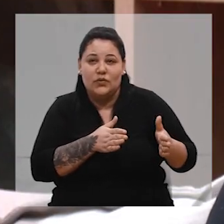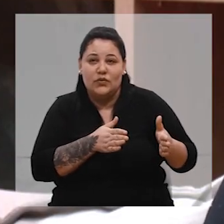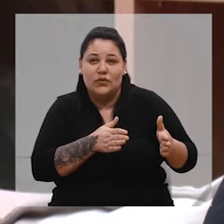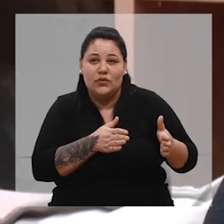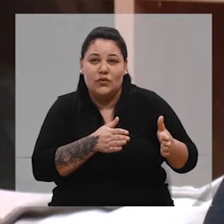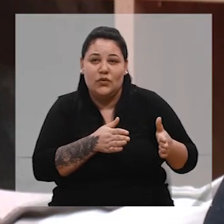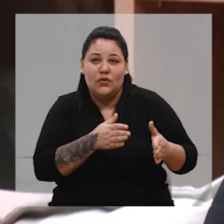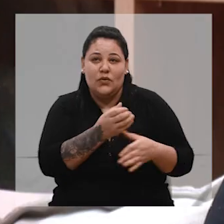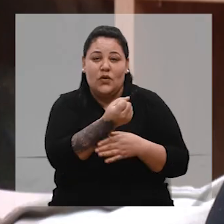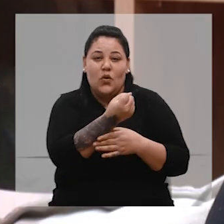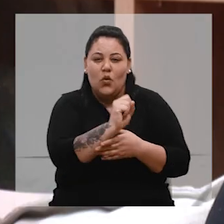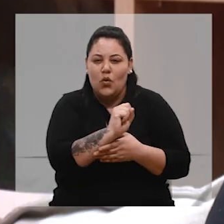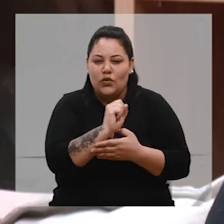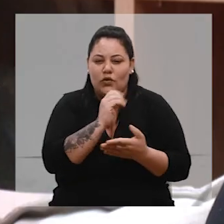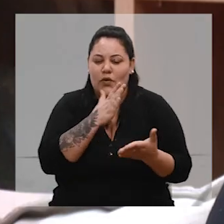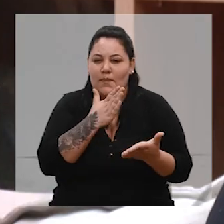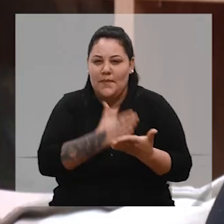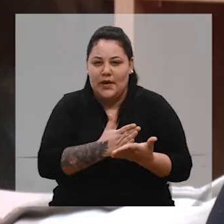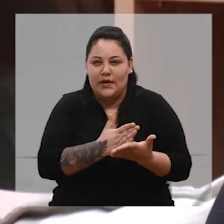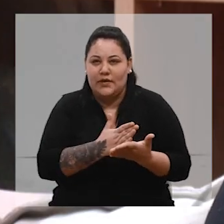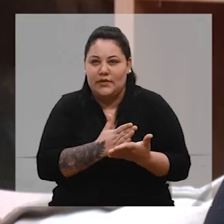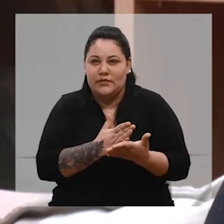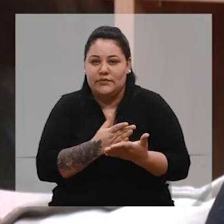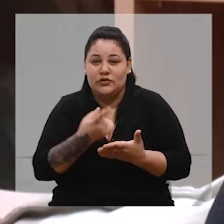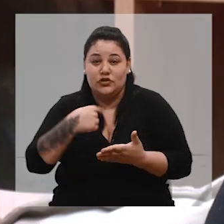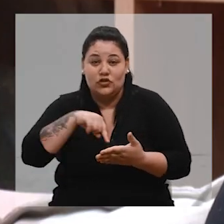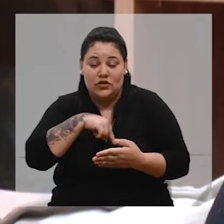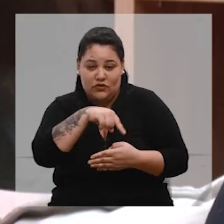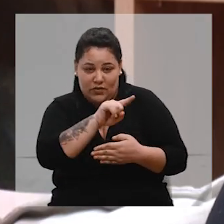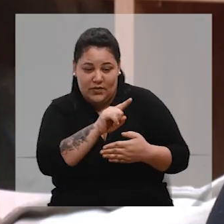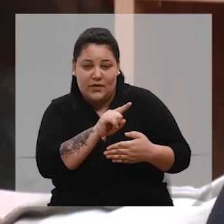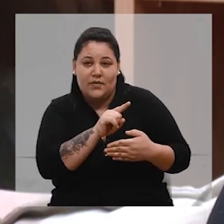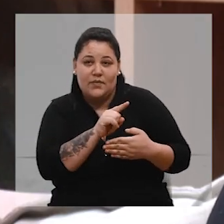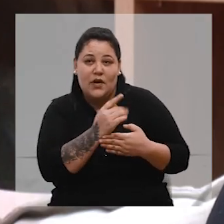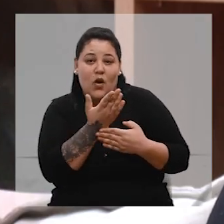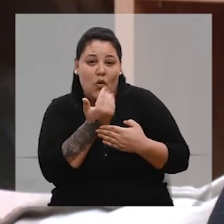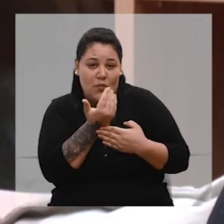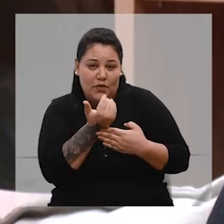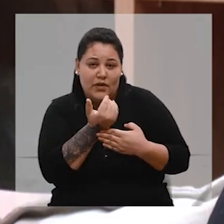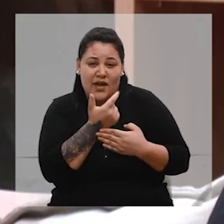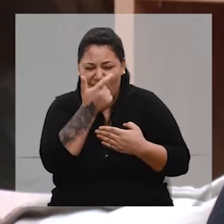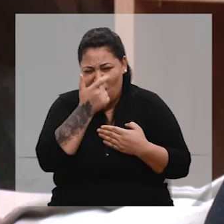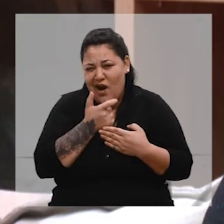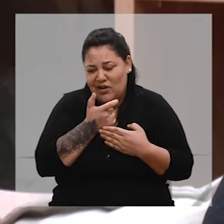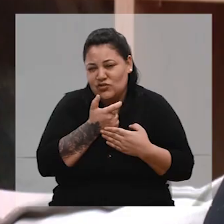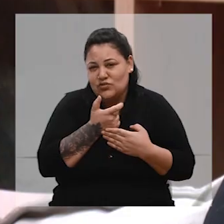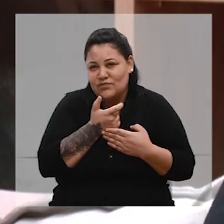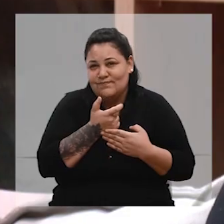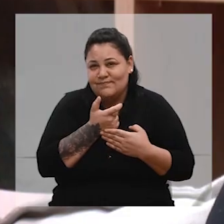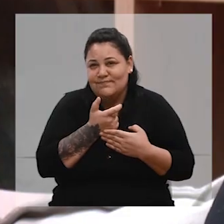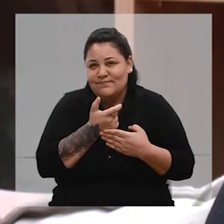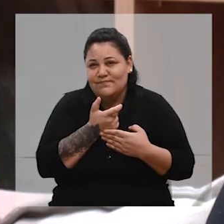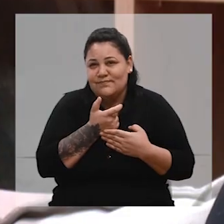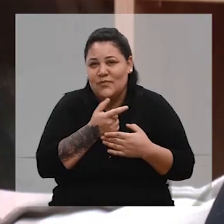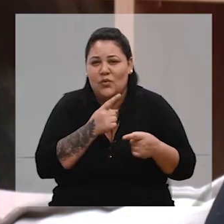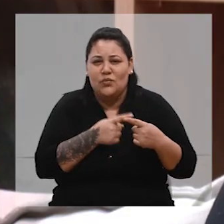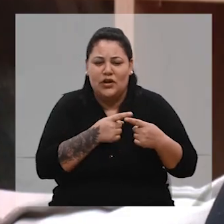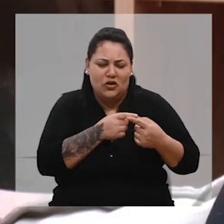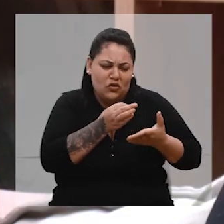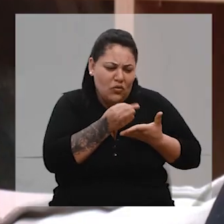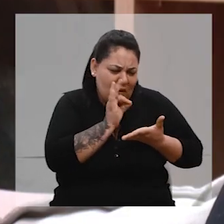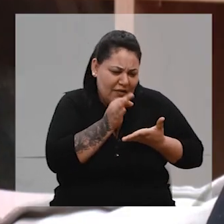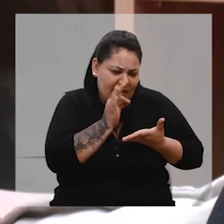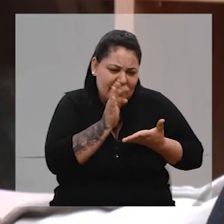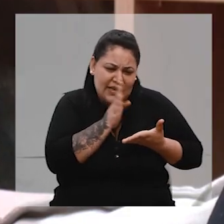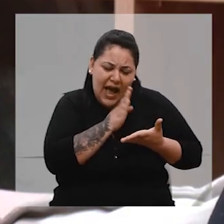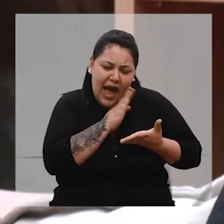período, né? E ali 8h30 a gente vai pro lanche, que eu até acho meio cedo, né?